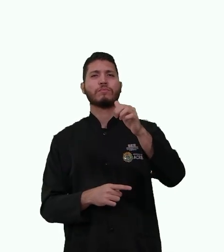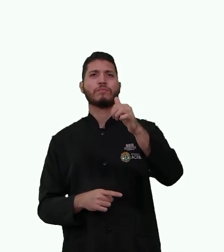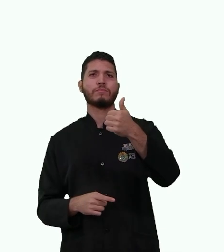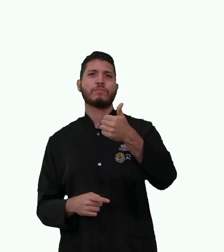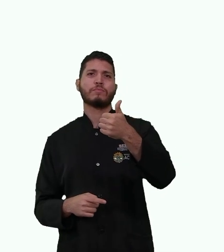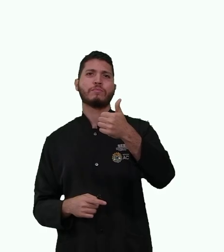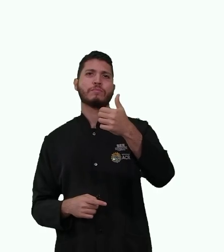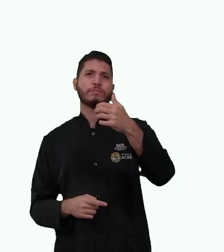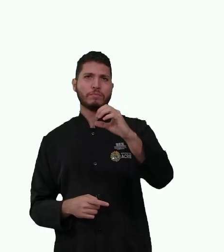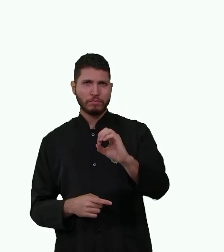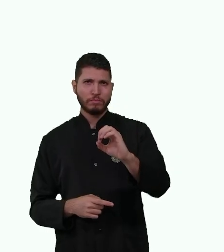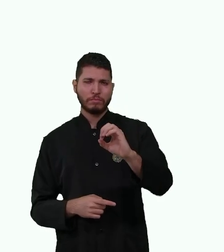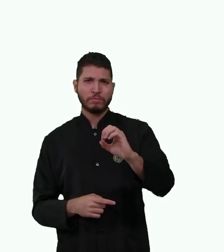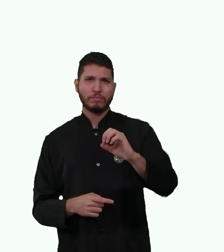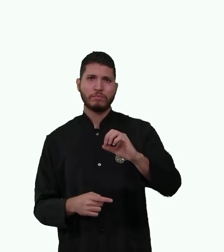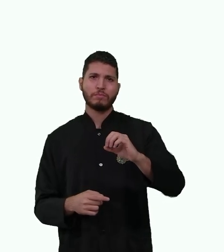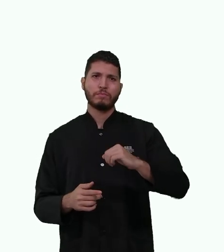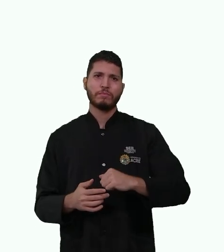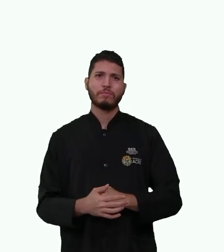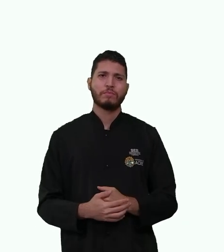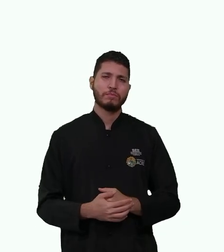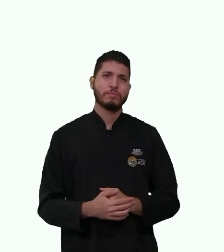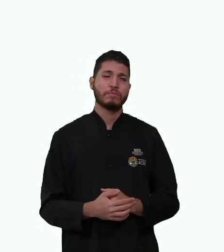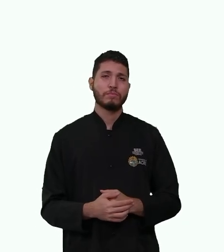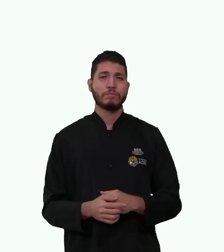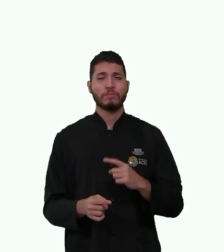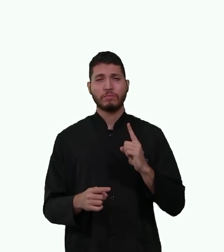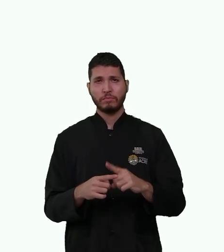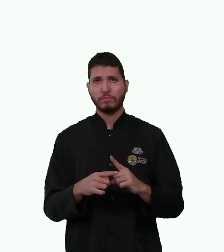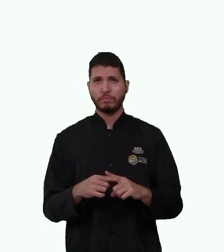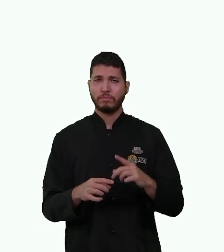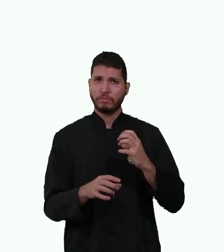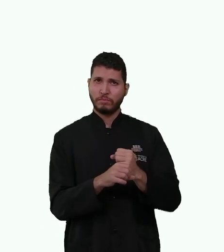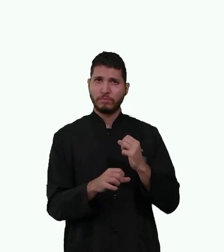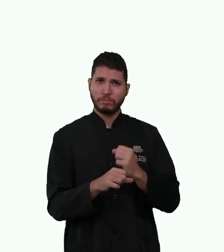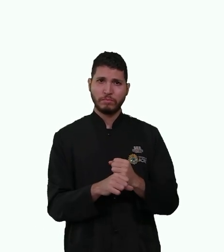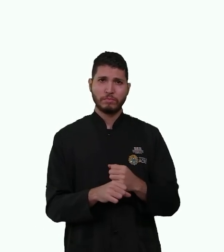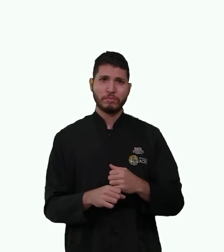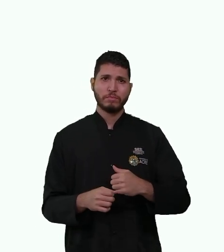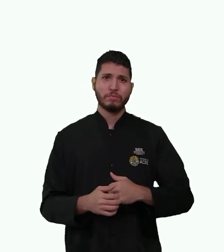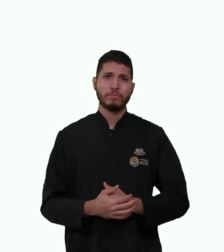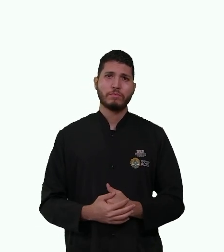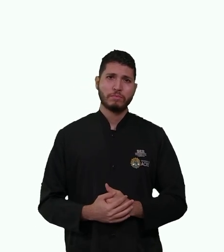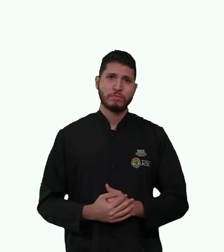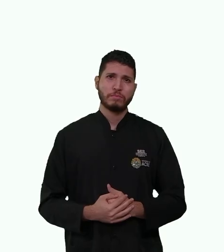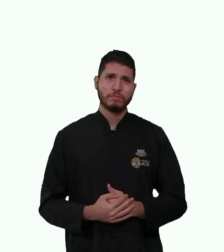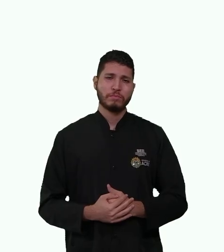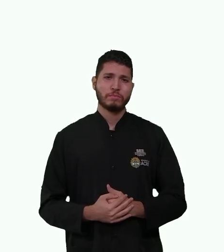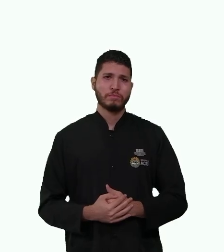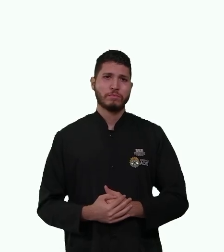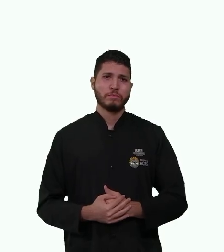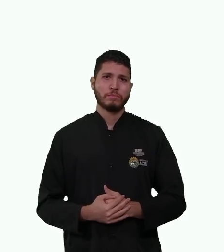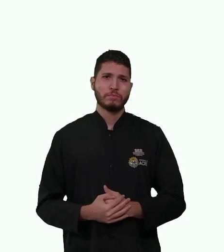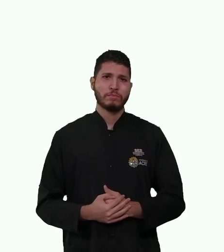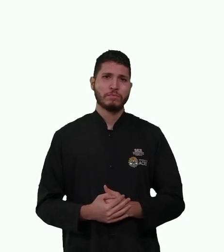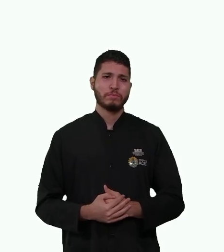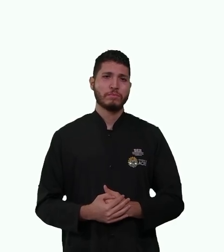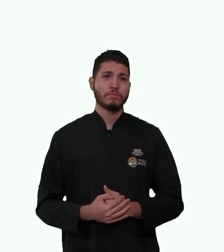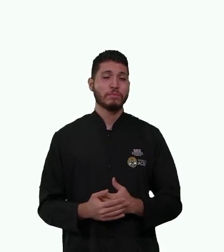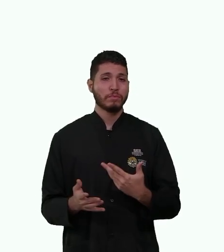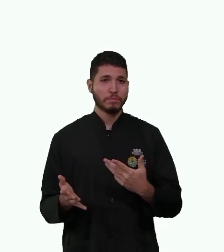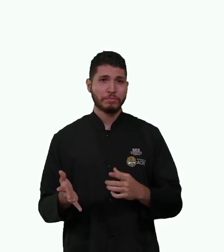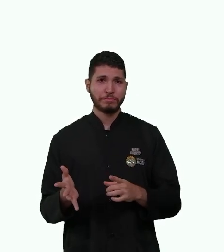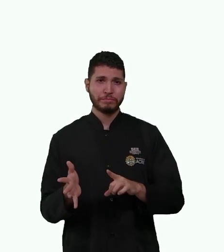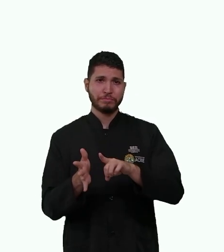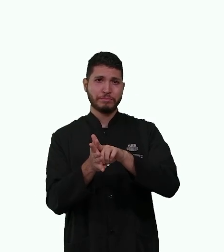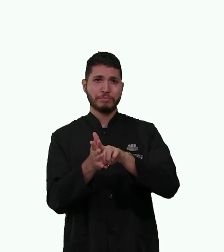é 1,1, porque quando eu somo 1 mais 0,10, 1,1. O nosso desconto aqui, ó, de 20%, como que